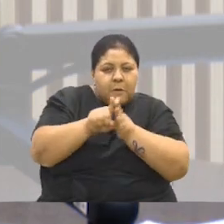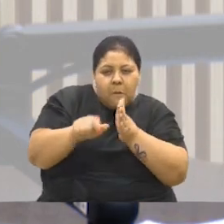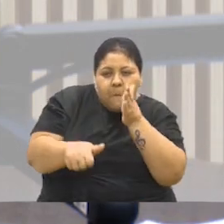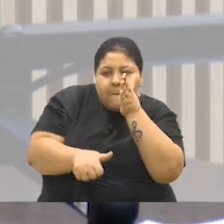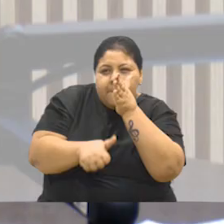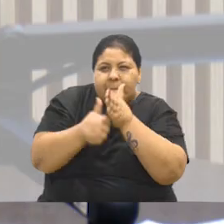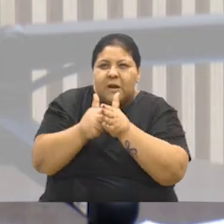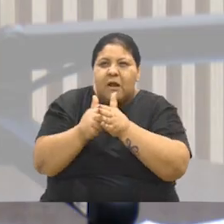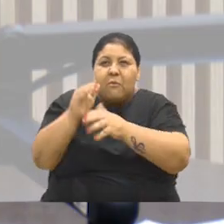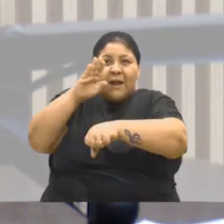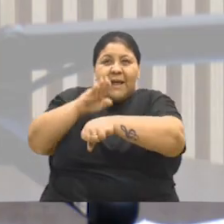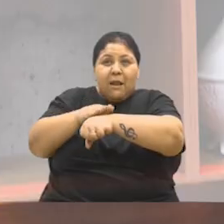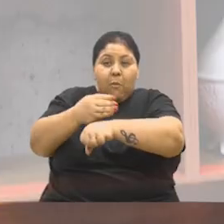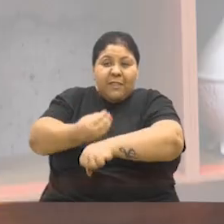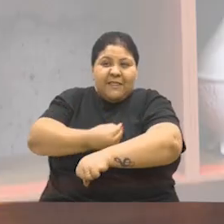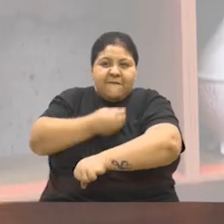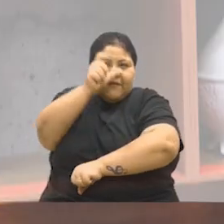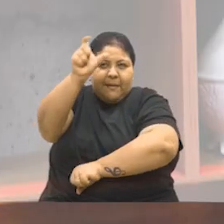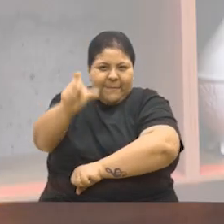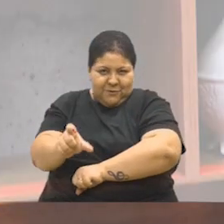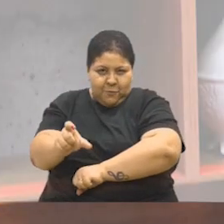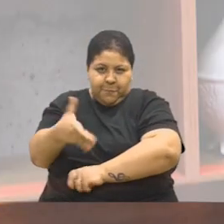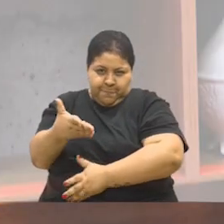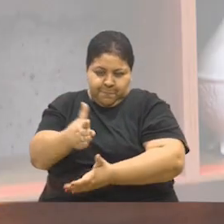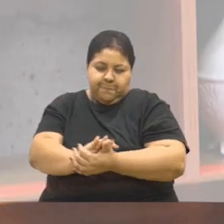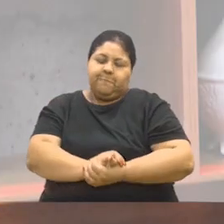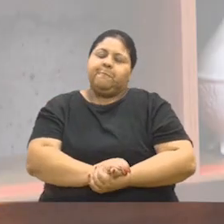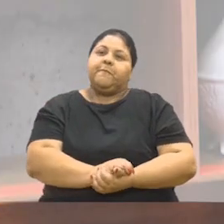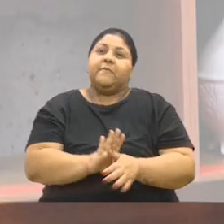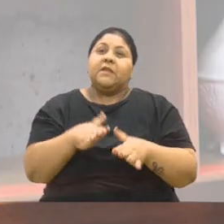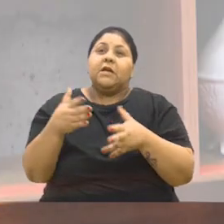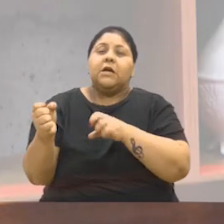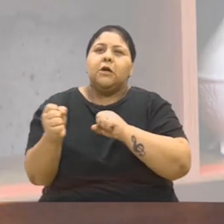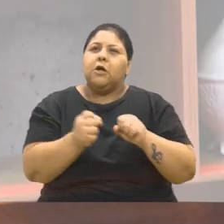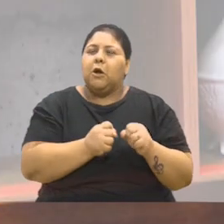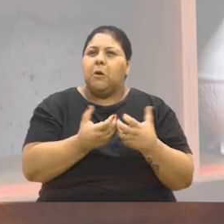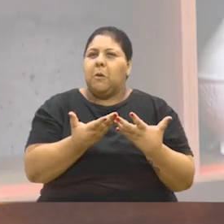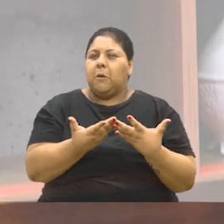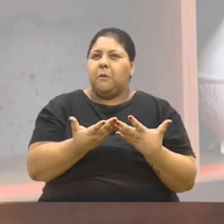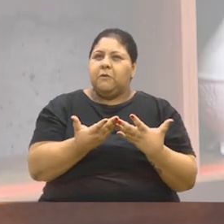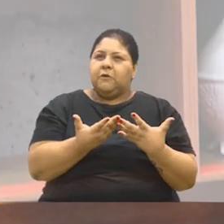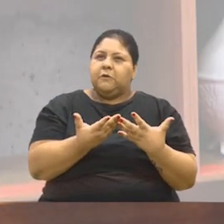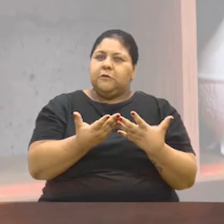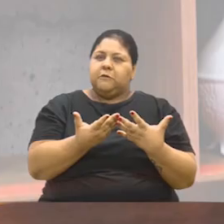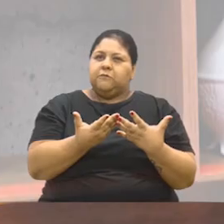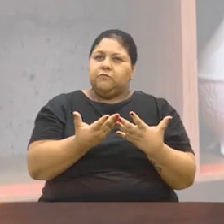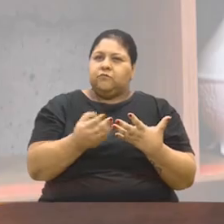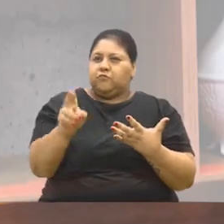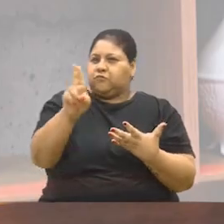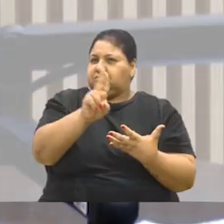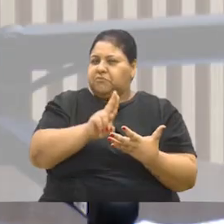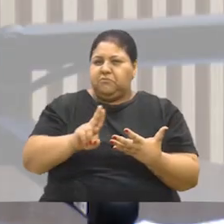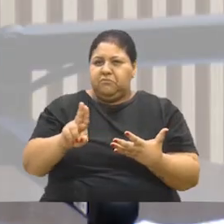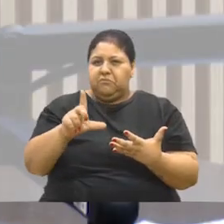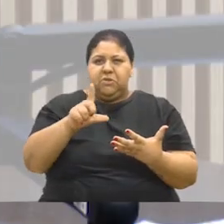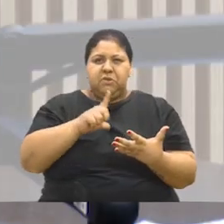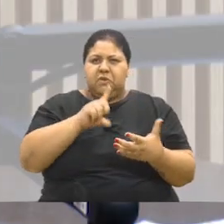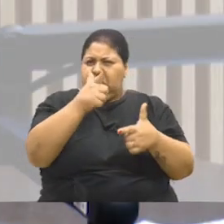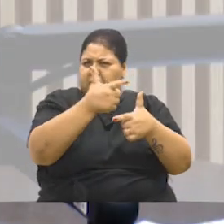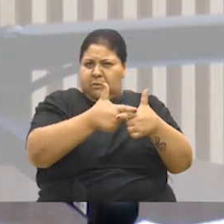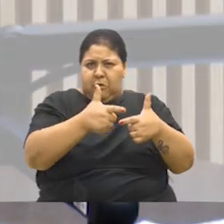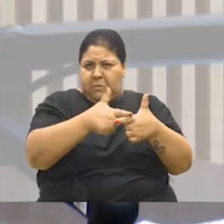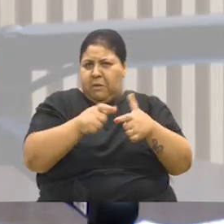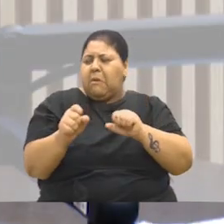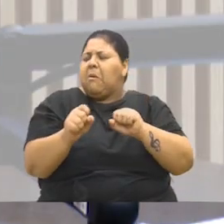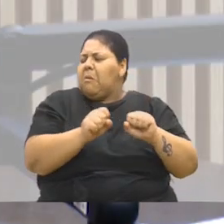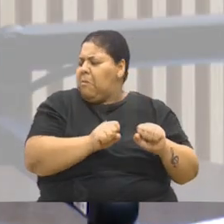dela. Então, e a gente pode utilizar sem contraindicação? Sim, não tem problema? Não tem problema